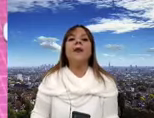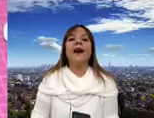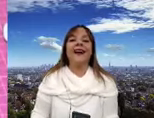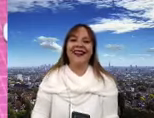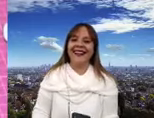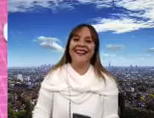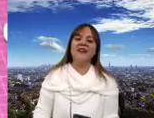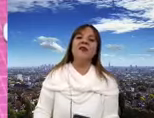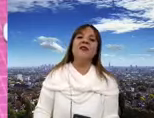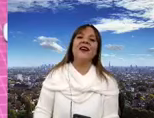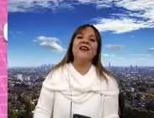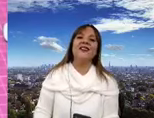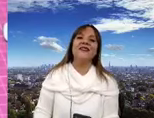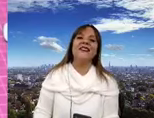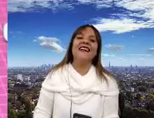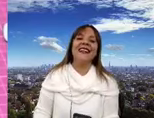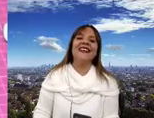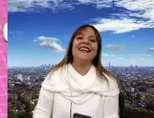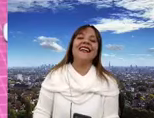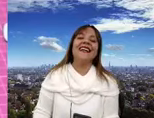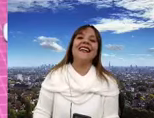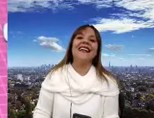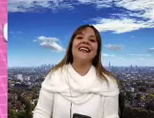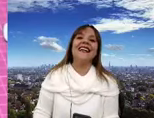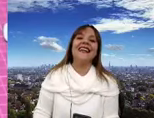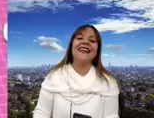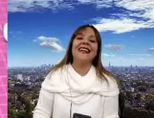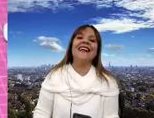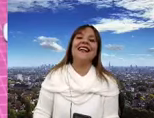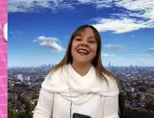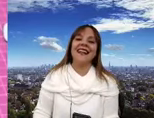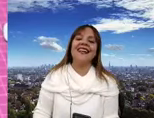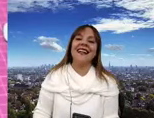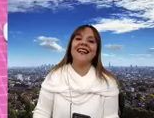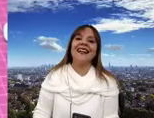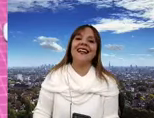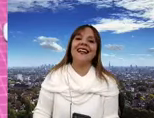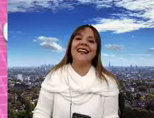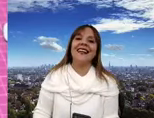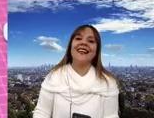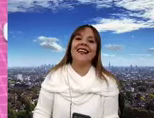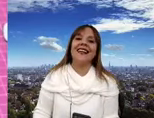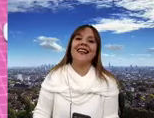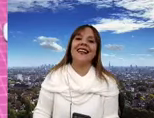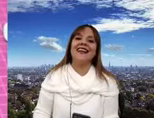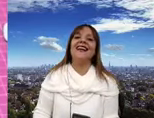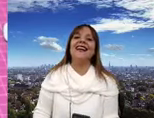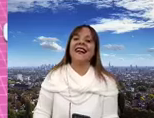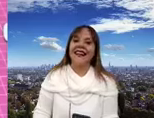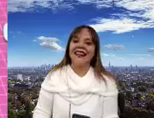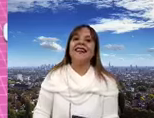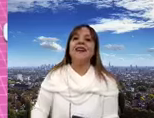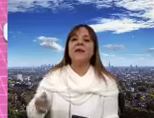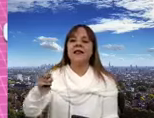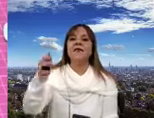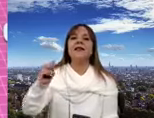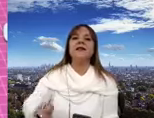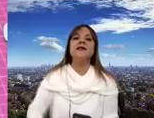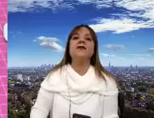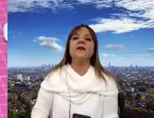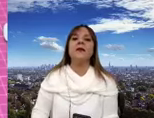tá bom, tá ótimo. Aí é só puxar aqui, Lili, ó, que ele afunda bem, ó. Tá vendo o EVA afundando? Ah, dá mais expressão,